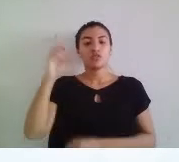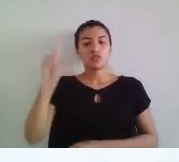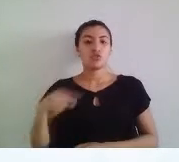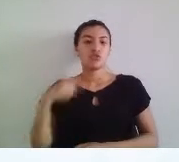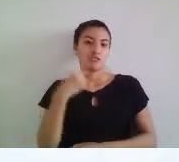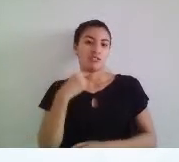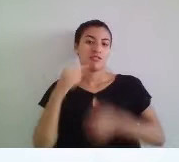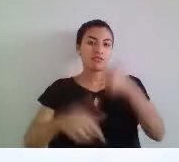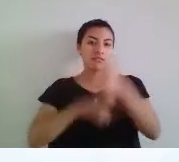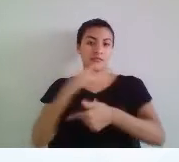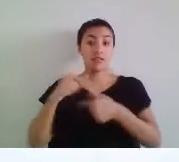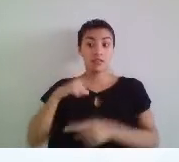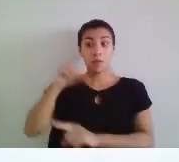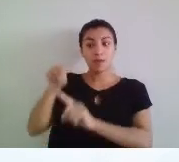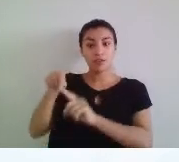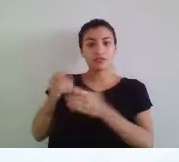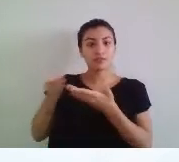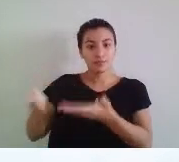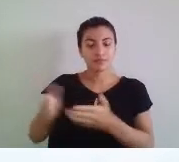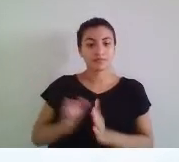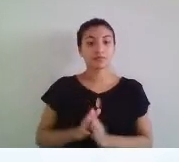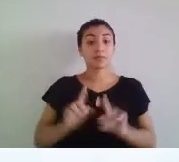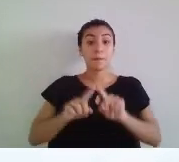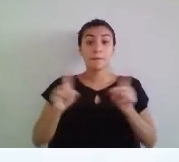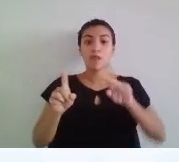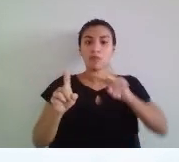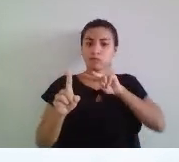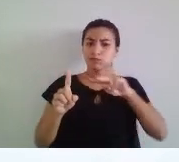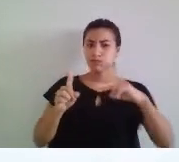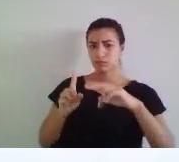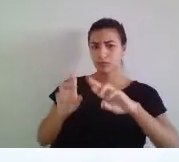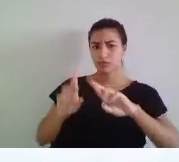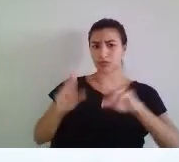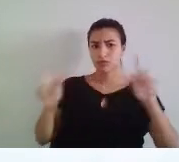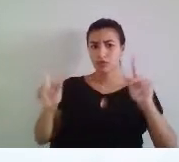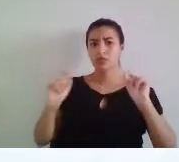sem dúvida. Mas, por outro lado, e aqui está o X da questão, Gil,